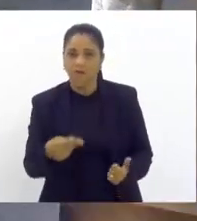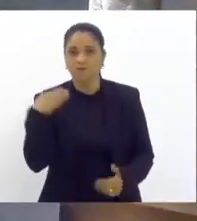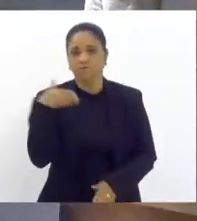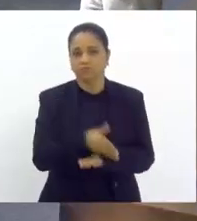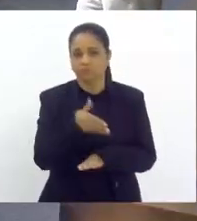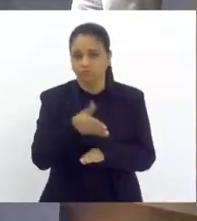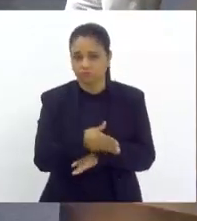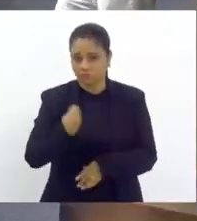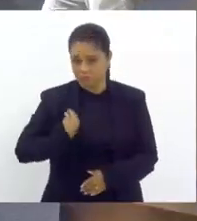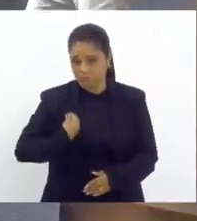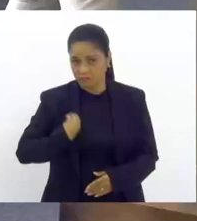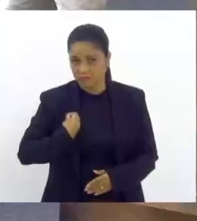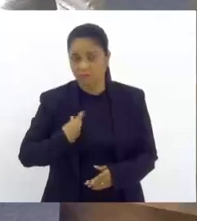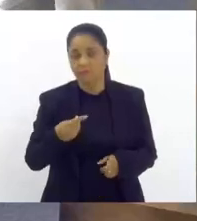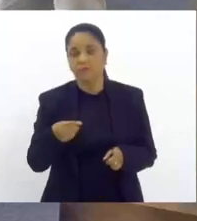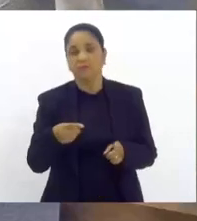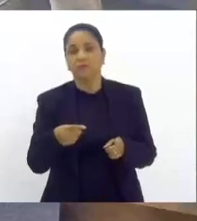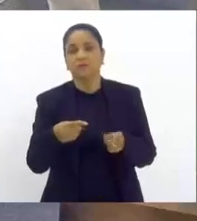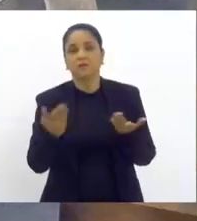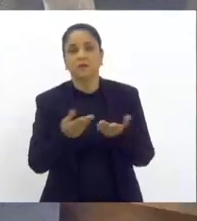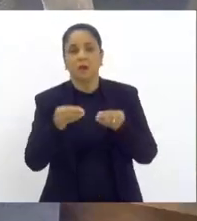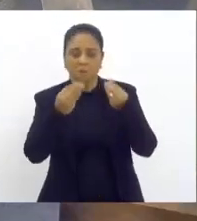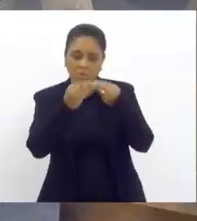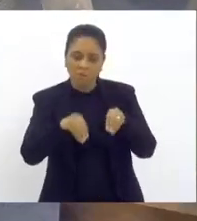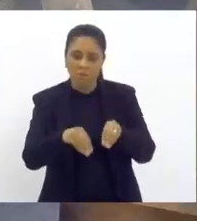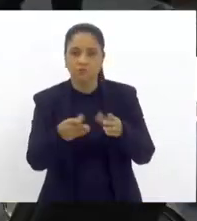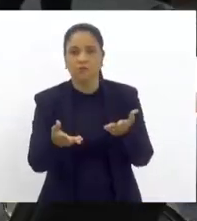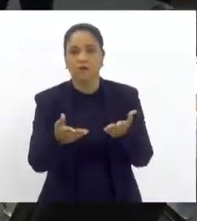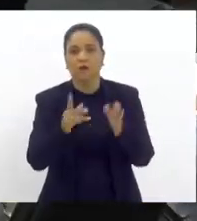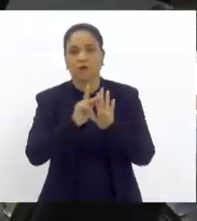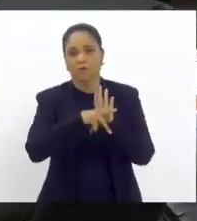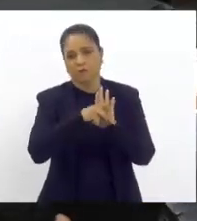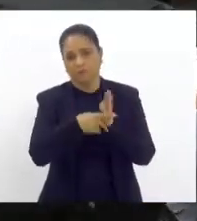mérito do projeto e da possível prejudicabilidade.